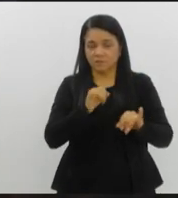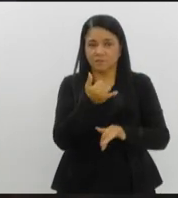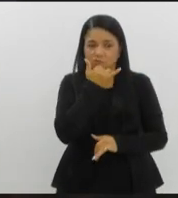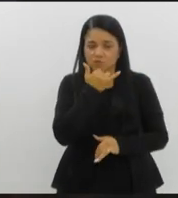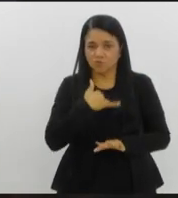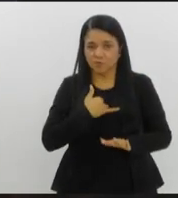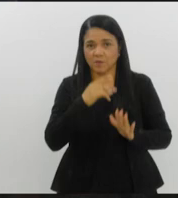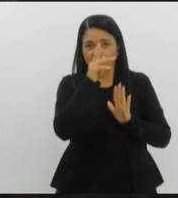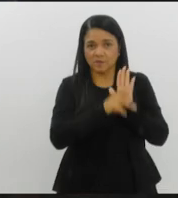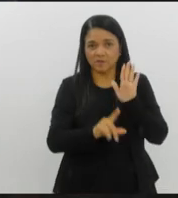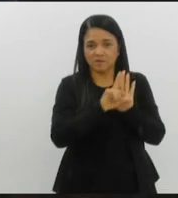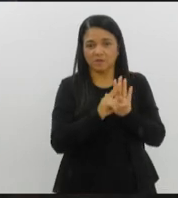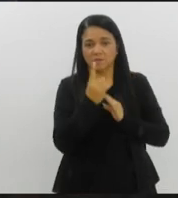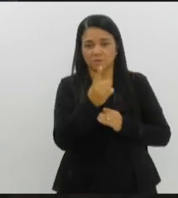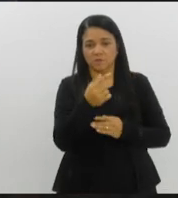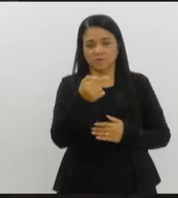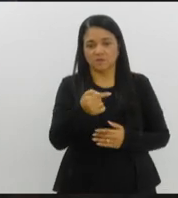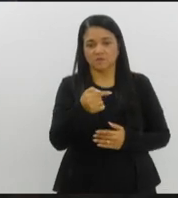Projeto de lei número